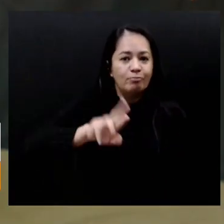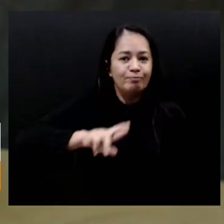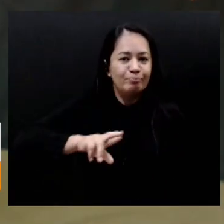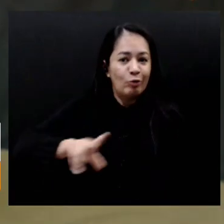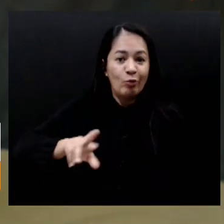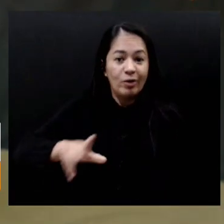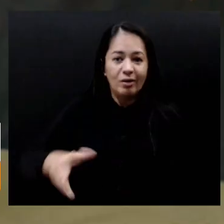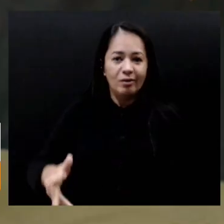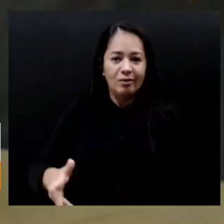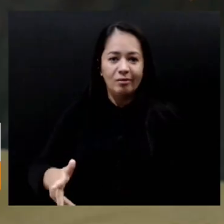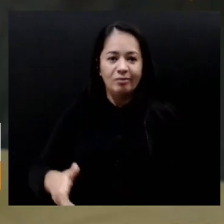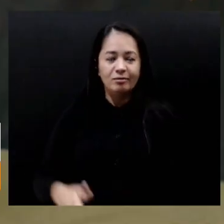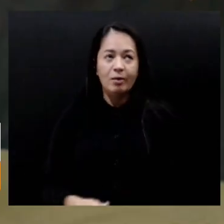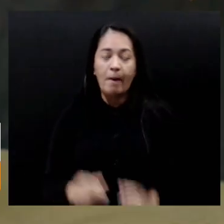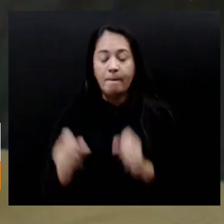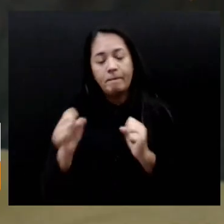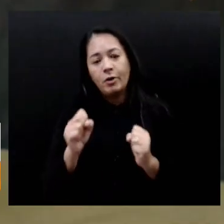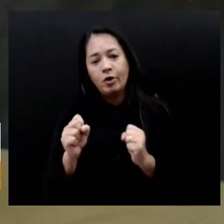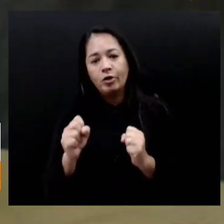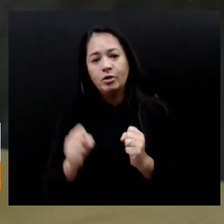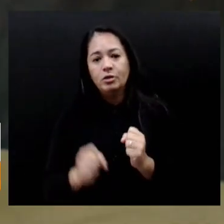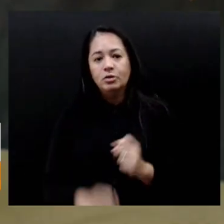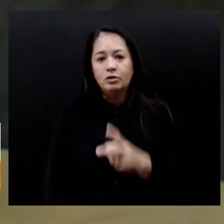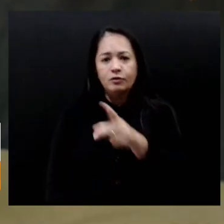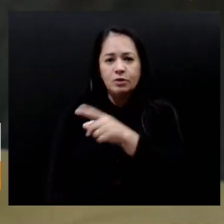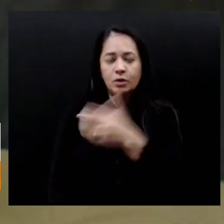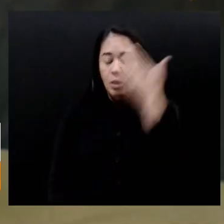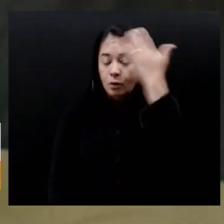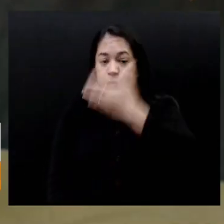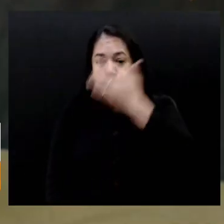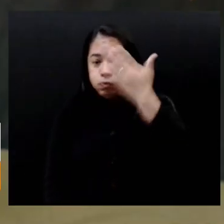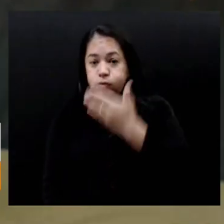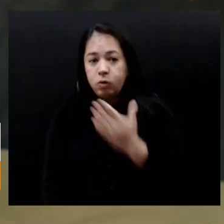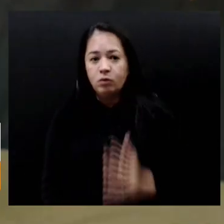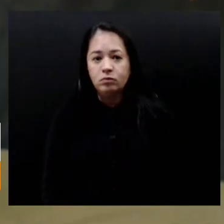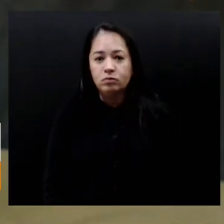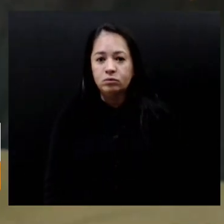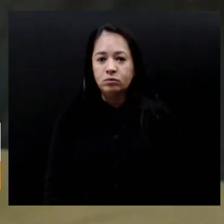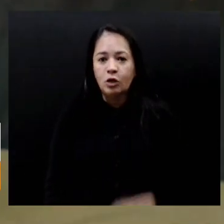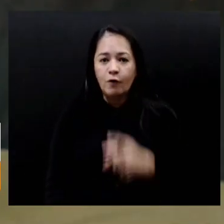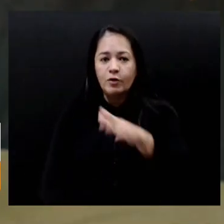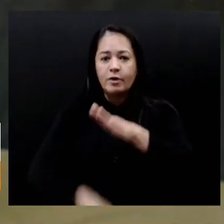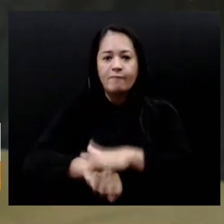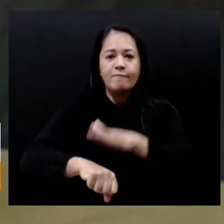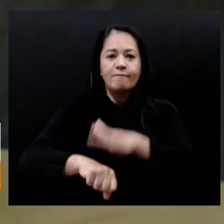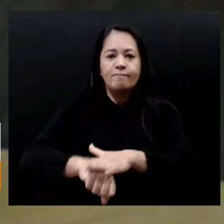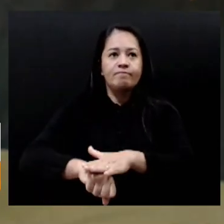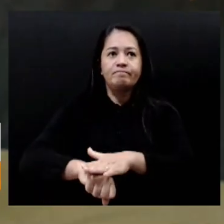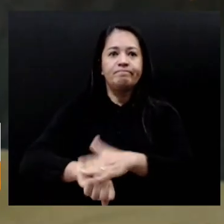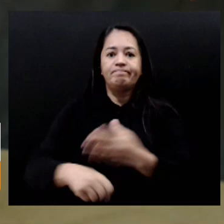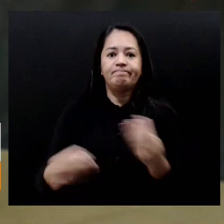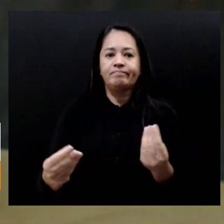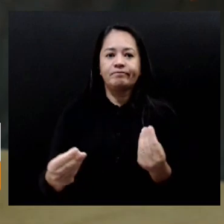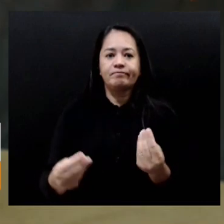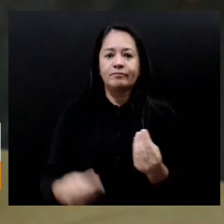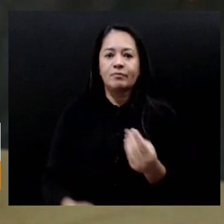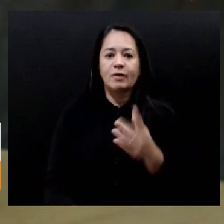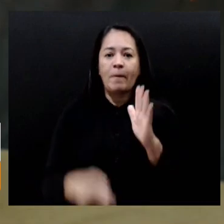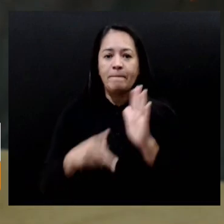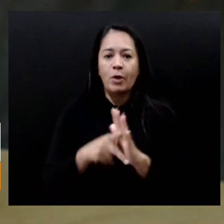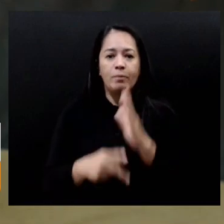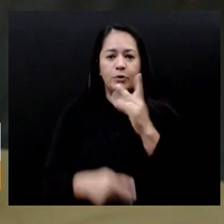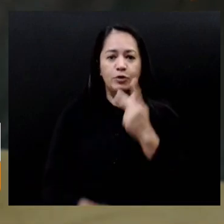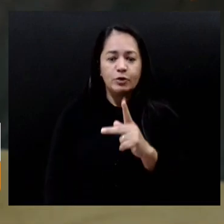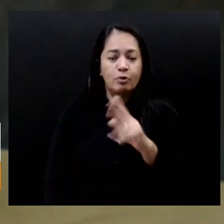verdade, ela pode até cegar você, né? Ter a visão de túnel e você faz algo que nem é de você, mas foi motivado pela